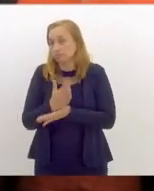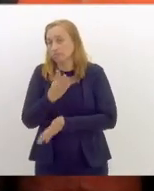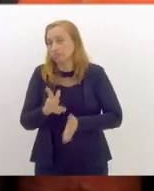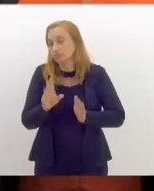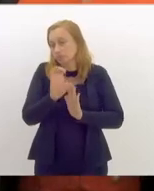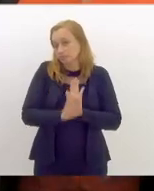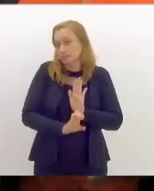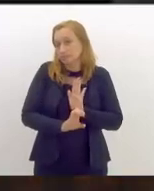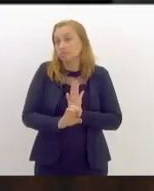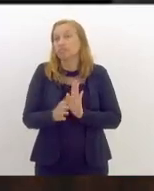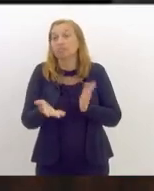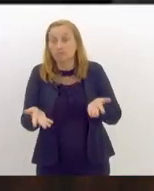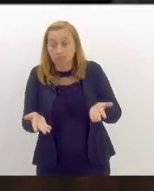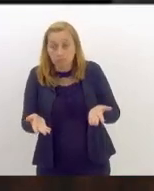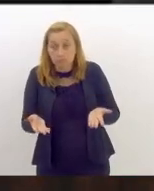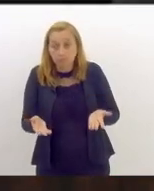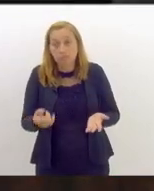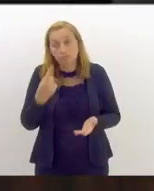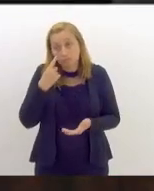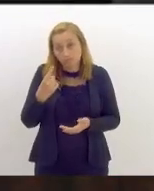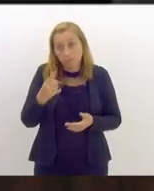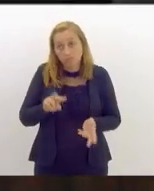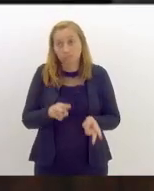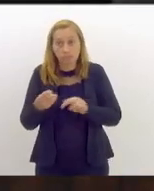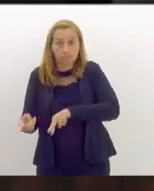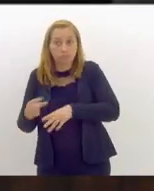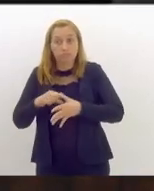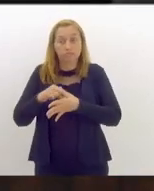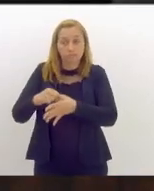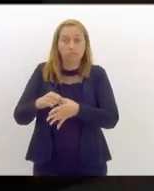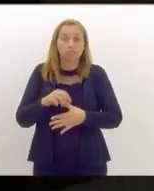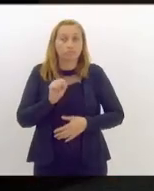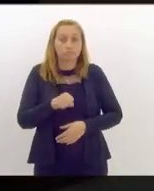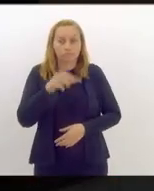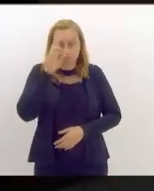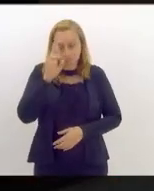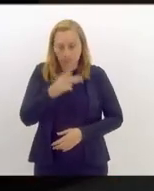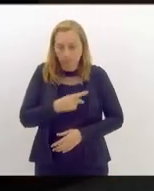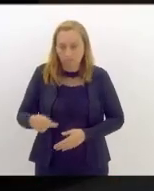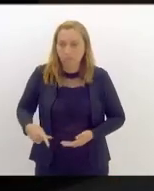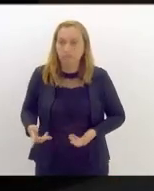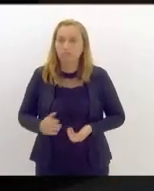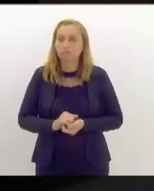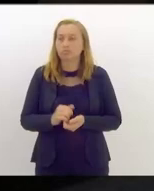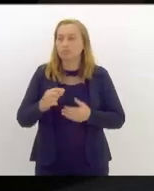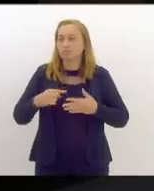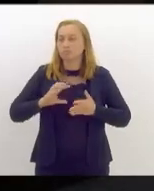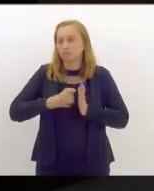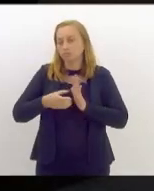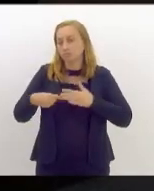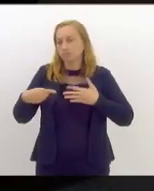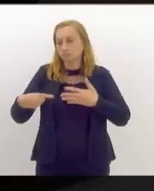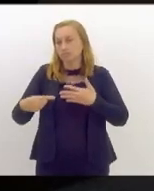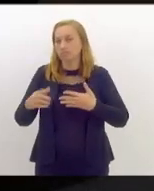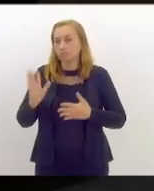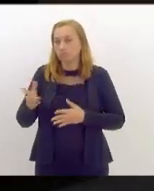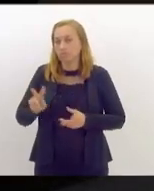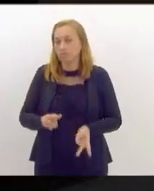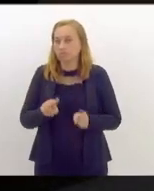logicamente ouvindo o encaminhamento do líder Presidente Olha só o pessoal já fez encaminhamento